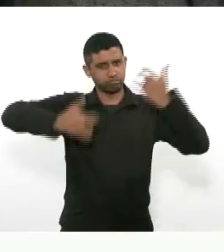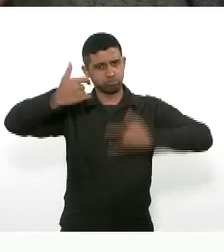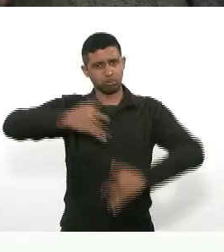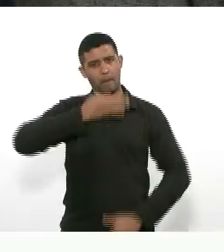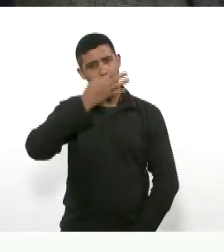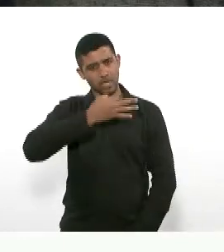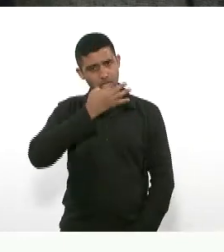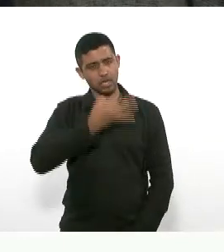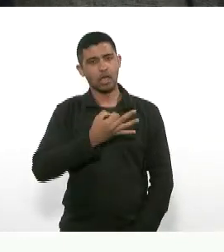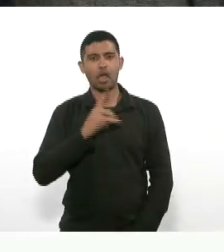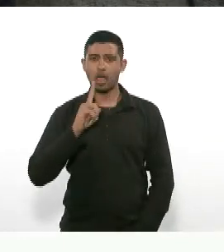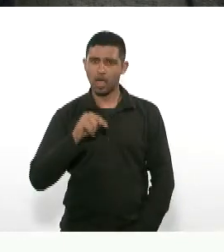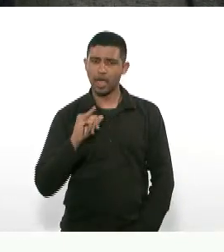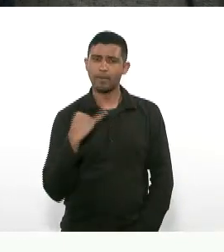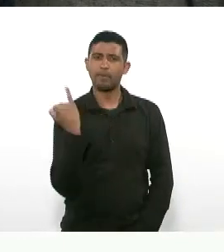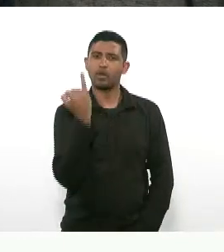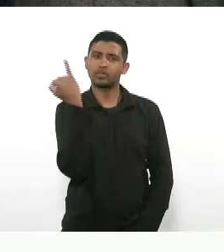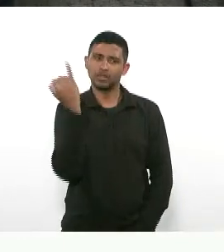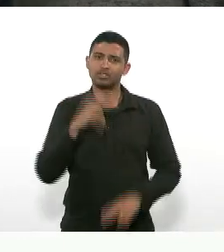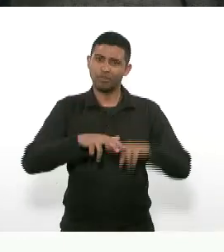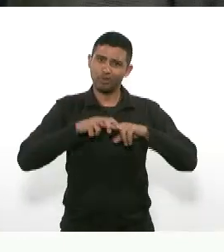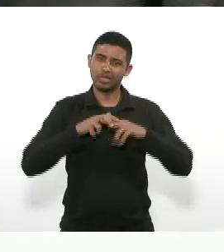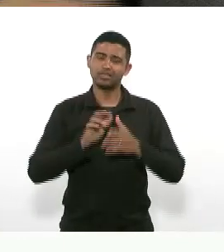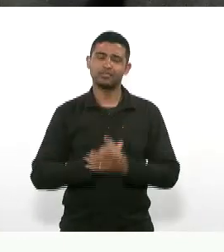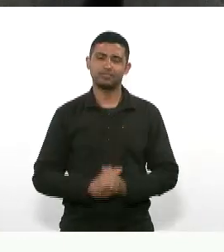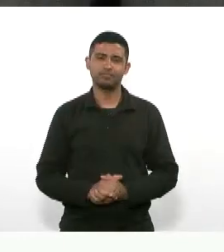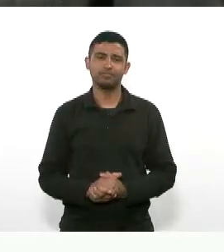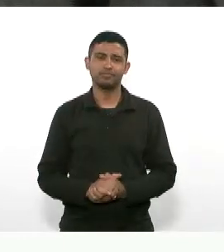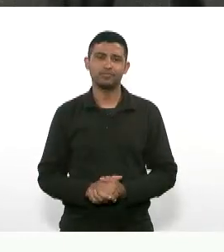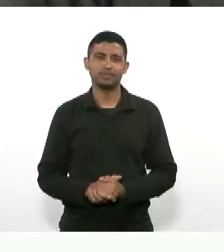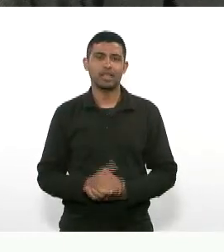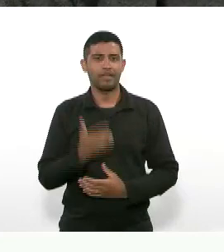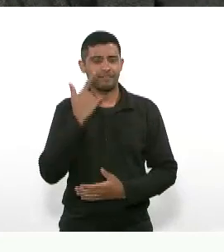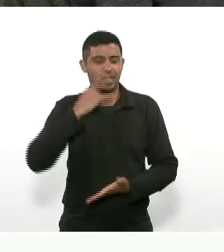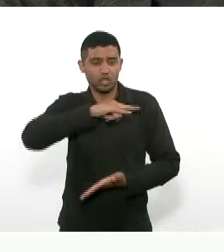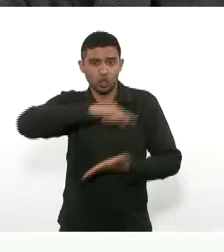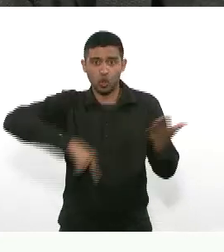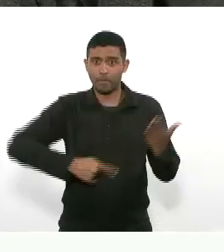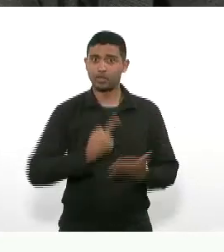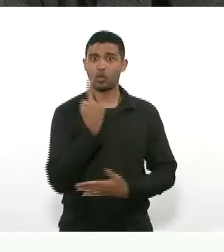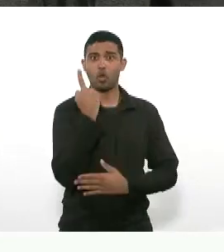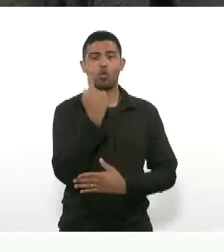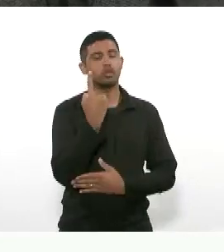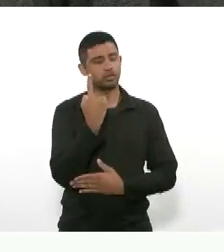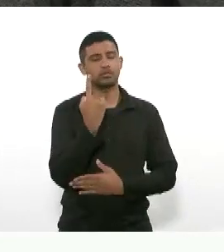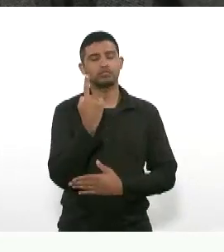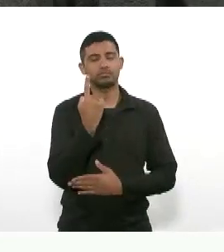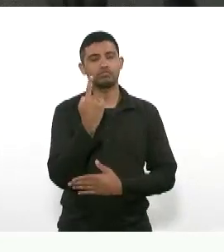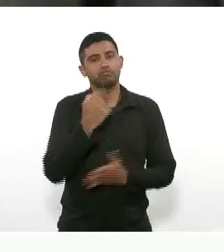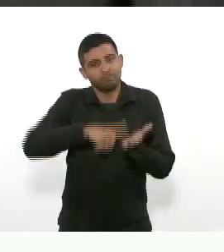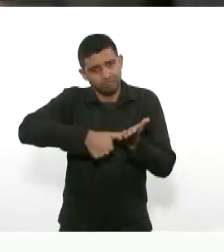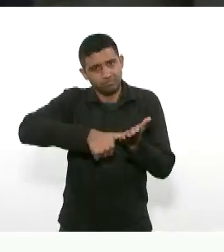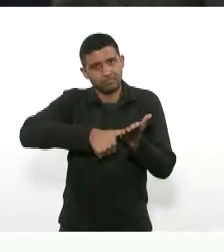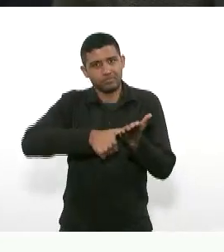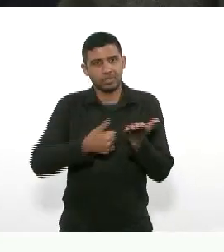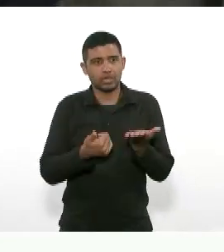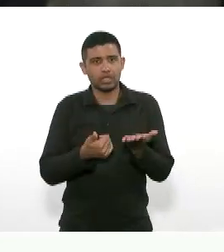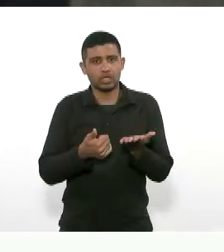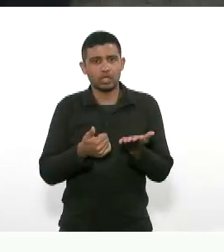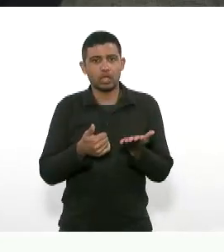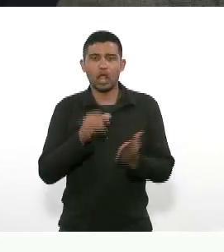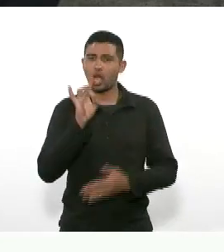posicionou, ela é importante por isso. Esse documento único, ele não serve